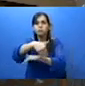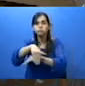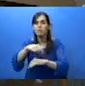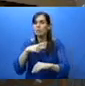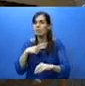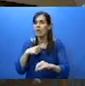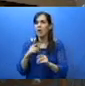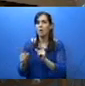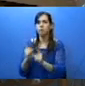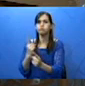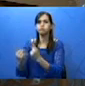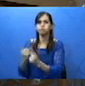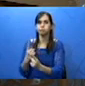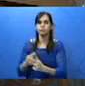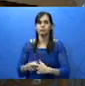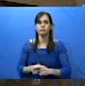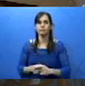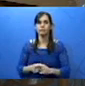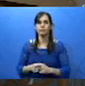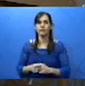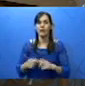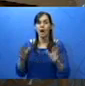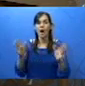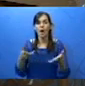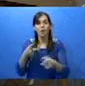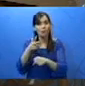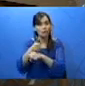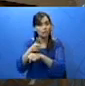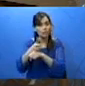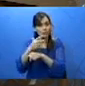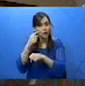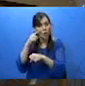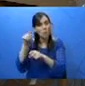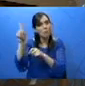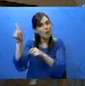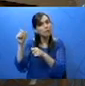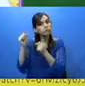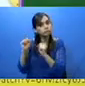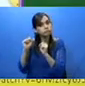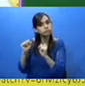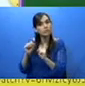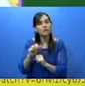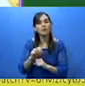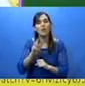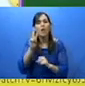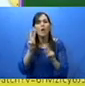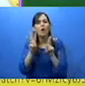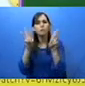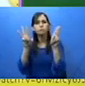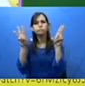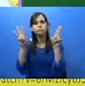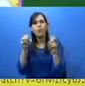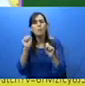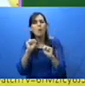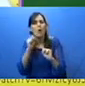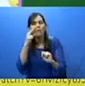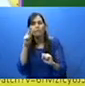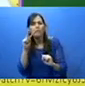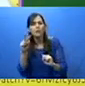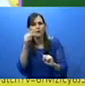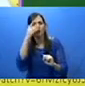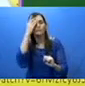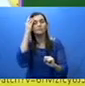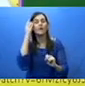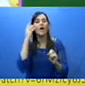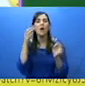Tem uma sugestão de vídeo aqui para vocês no YouTube que fala sobre unidades de medidas. Tá bom? Quem puder acessar, é